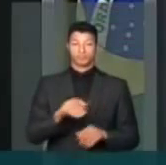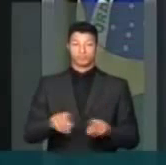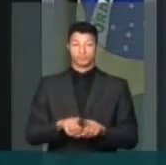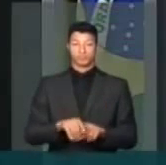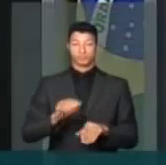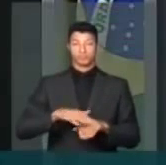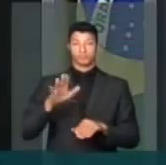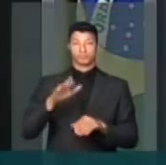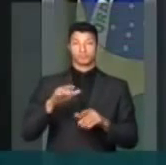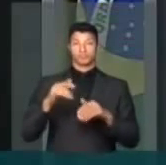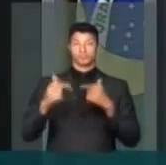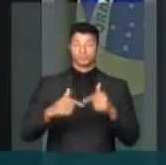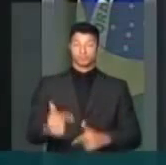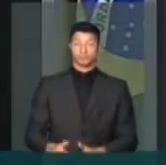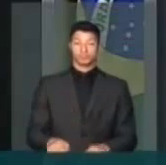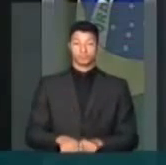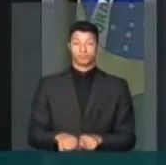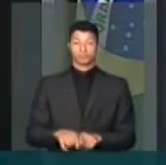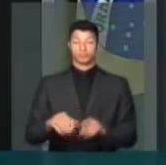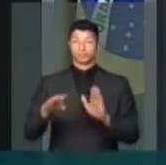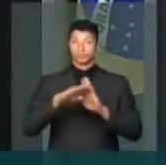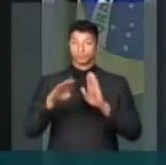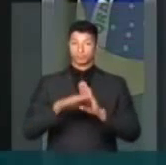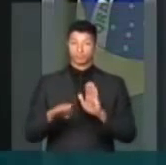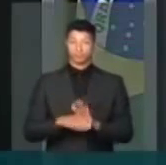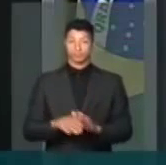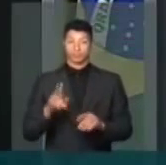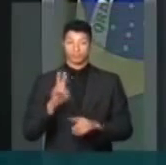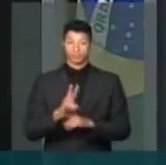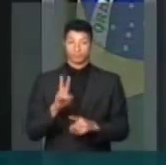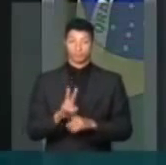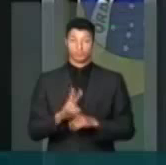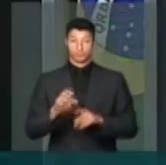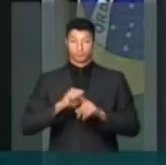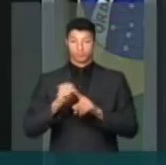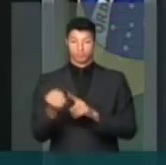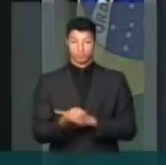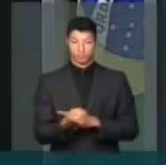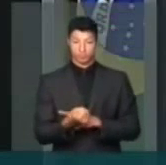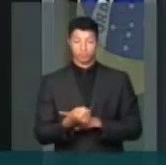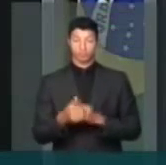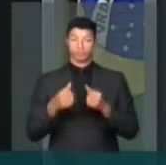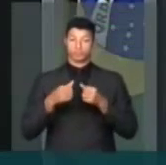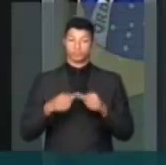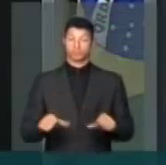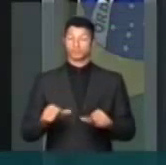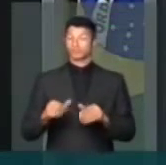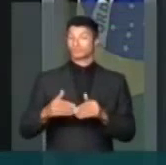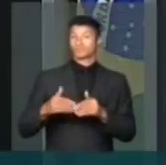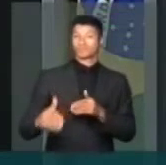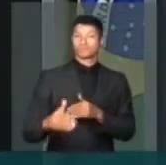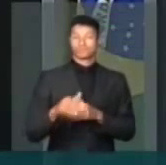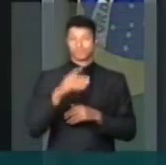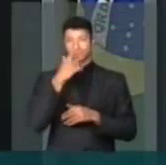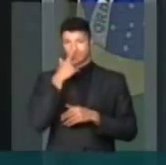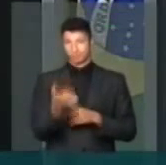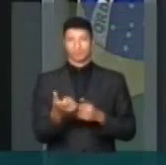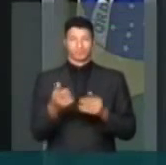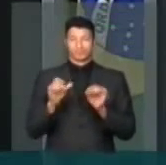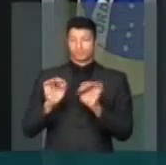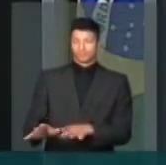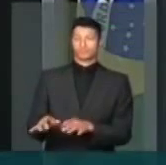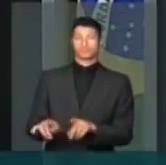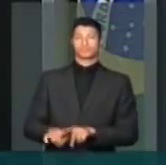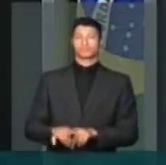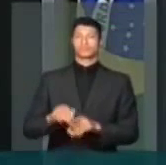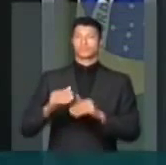além do aumento do desemprego, os programas de proteção social estão indo para o lixo.